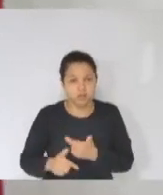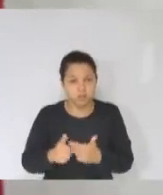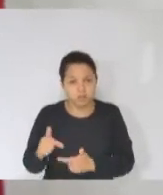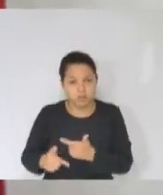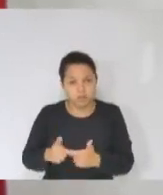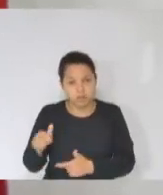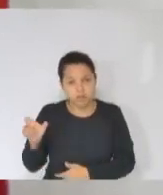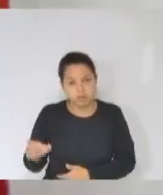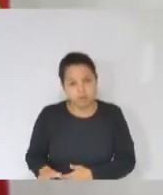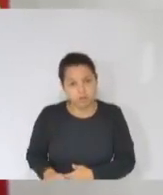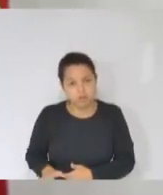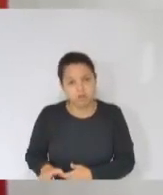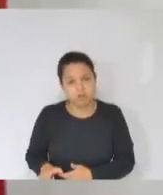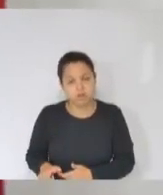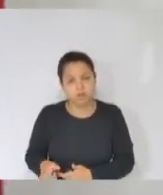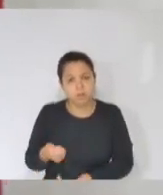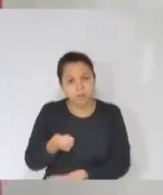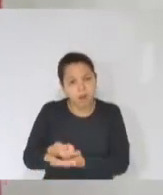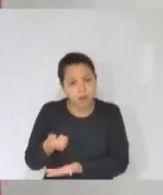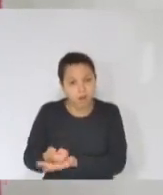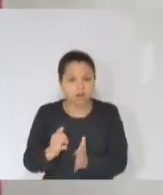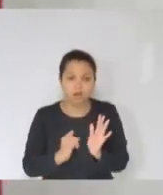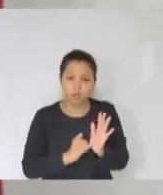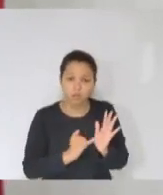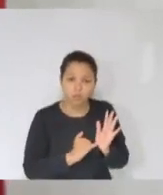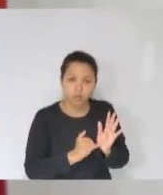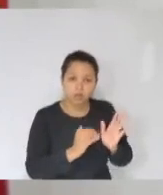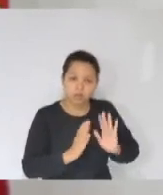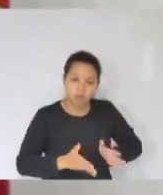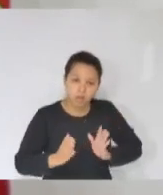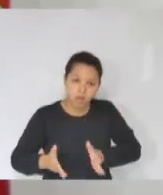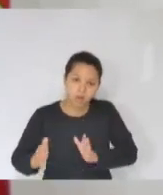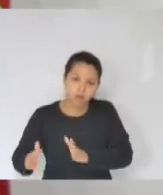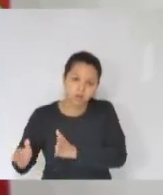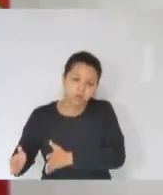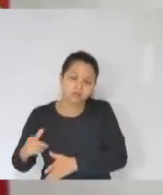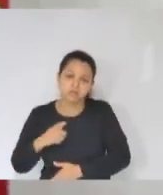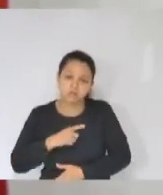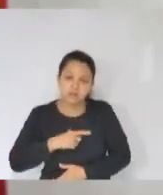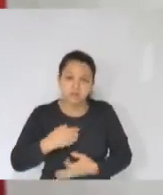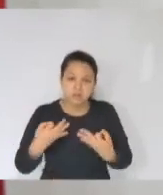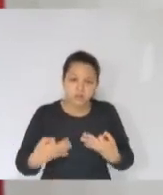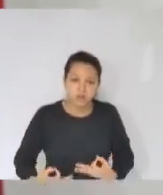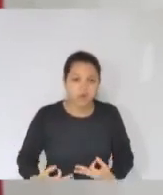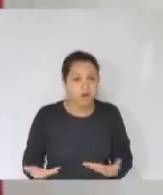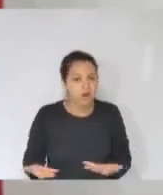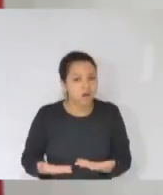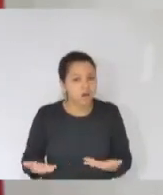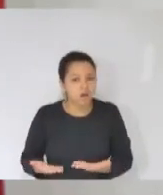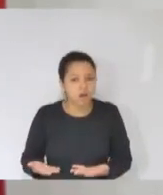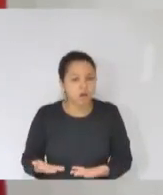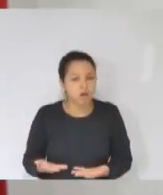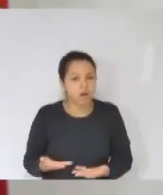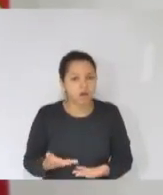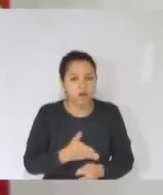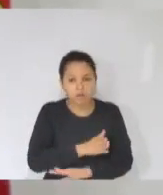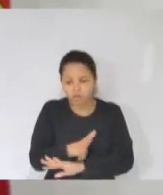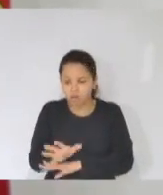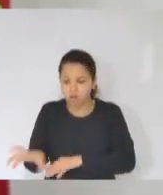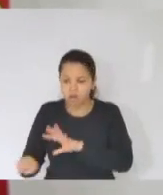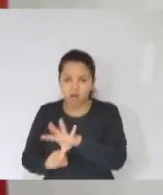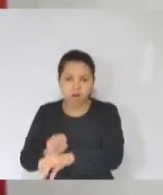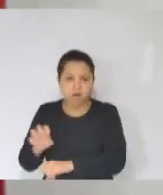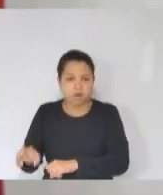impostos, pagar tudo que tem de pagar para o governo, e aí ter que entrar com ação para tirar os caras de dentro